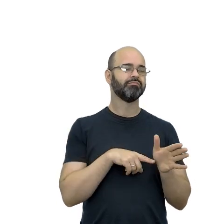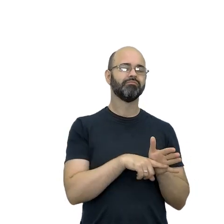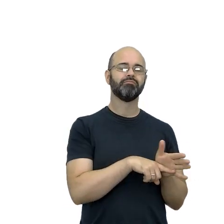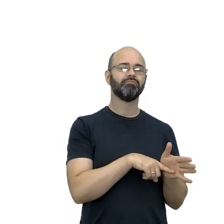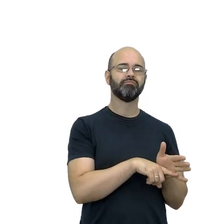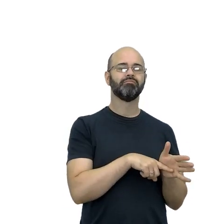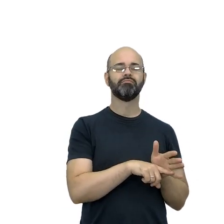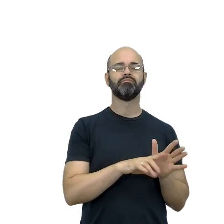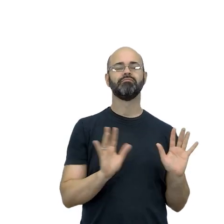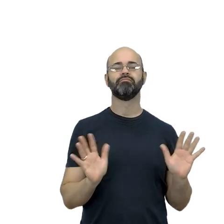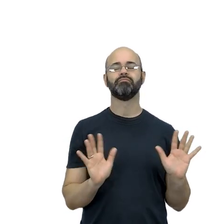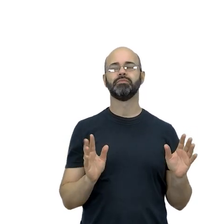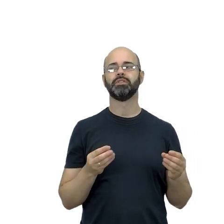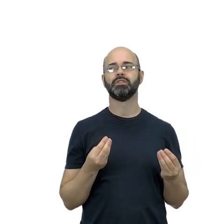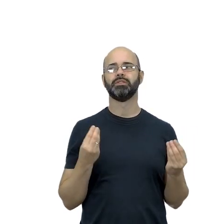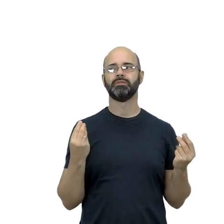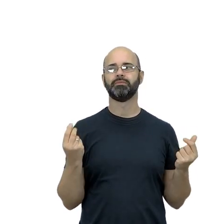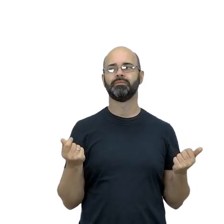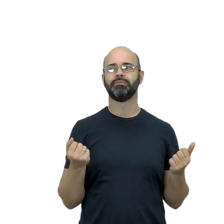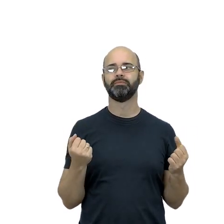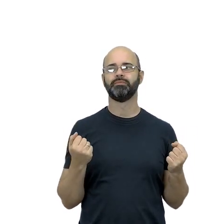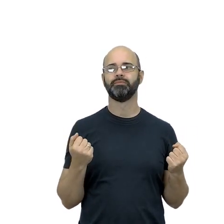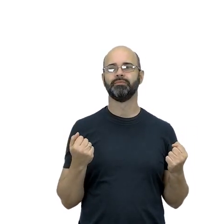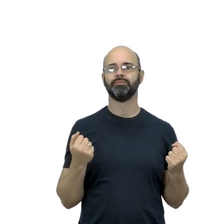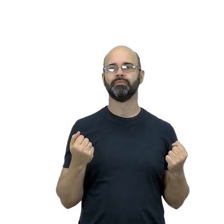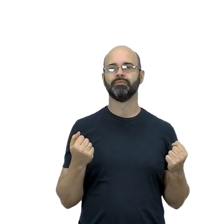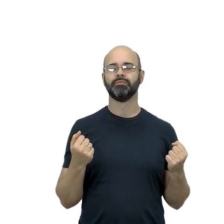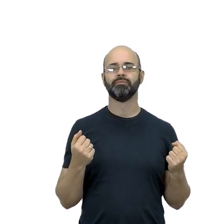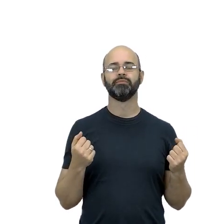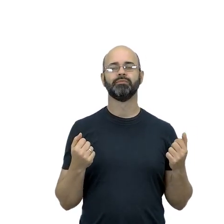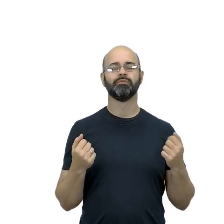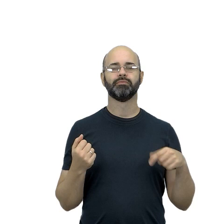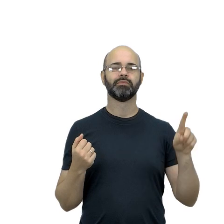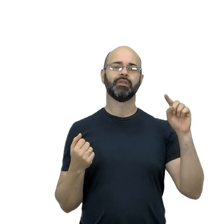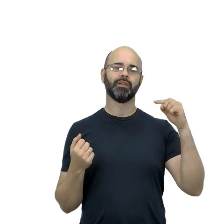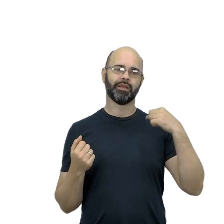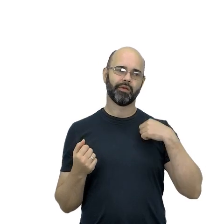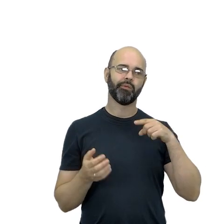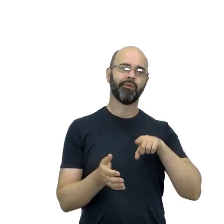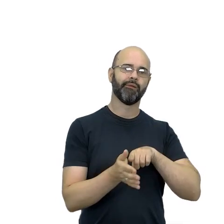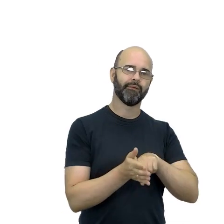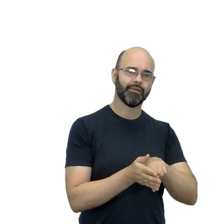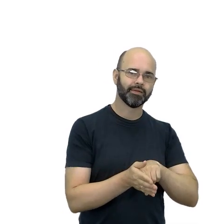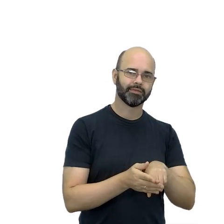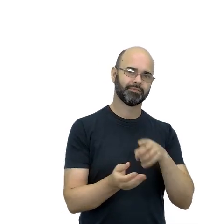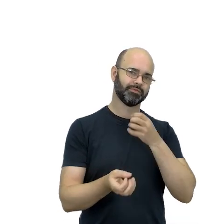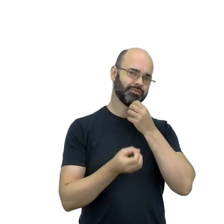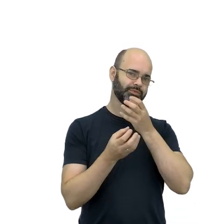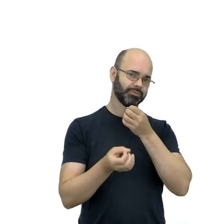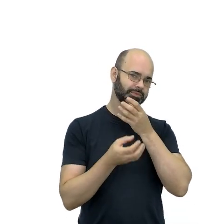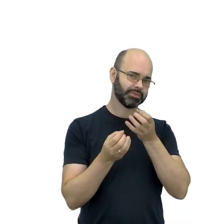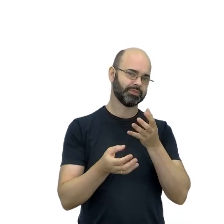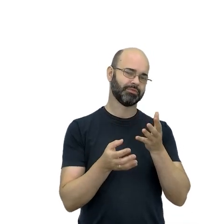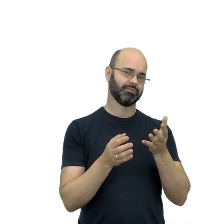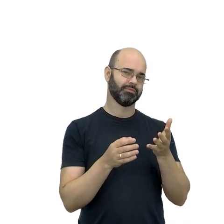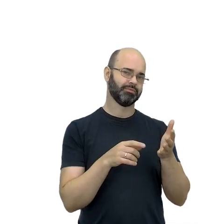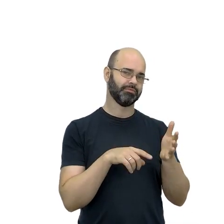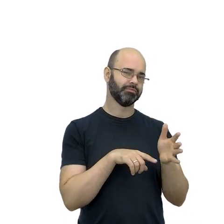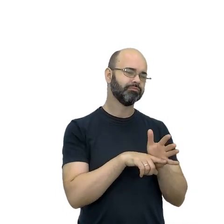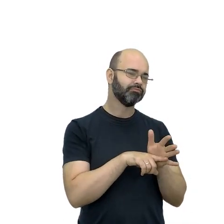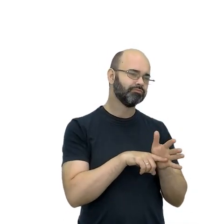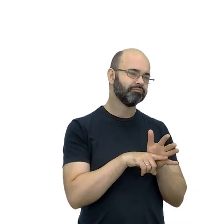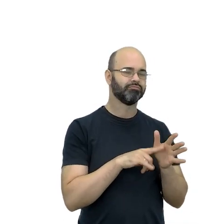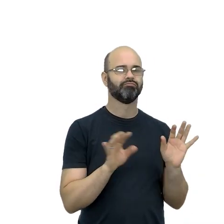análise, né? Que me dispense eu fazer uma análise dos dados naquele momento, né?